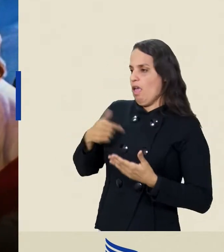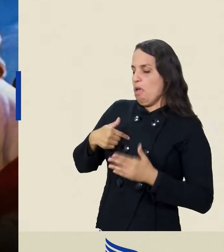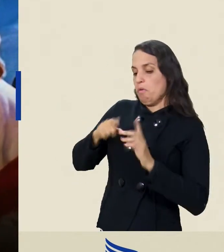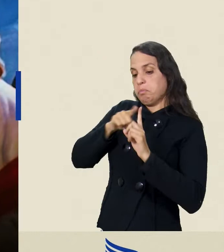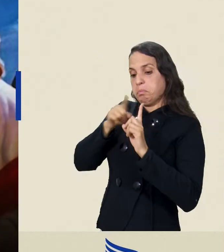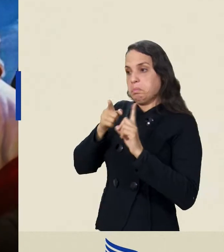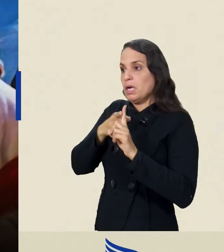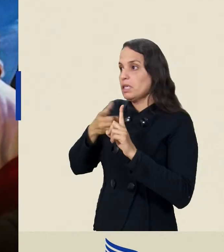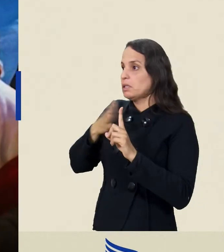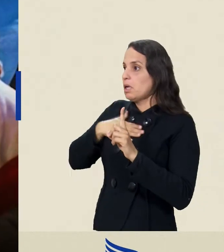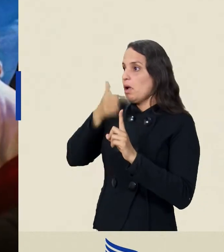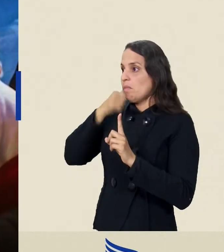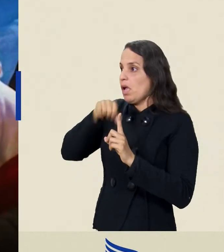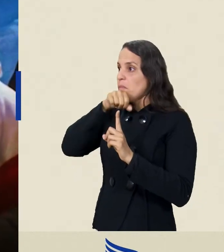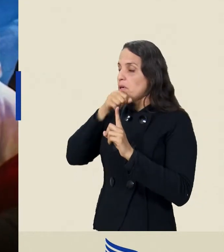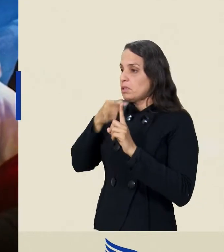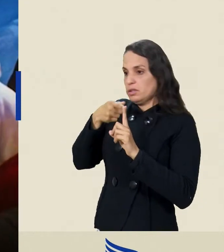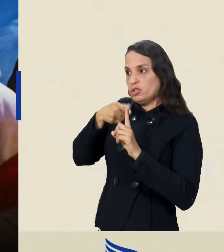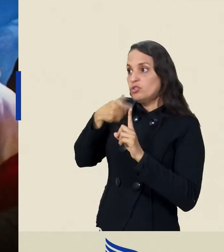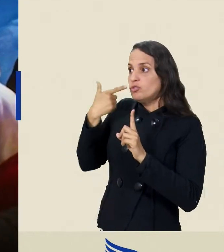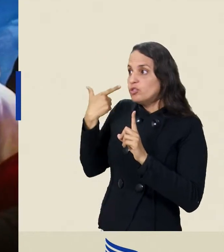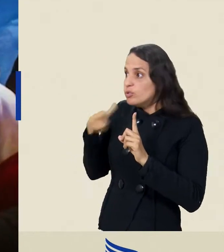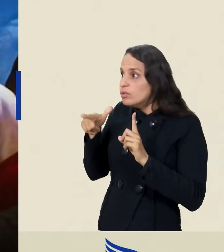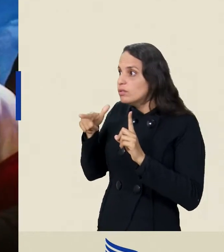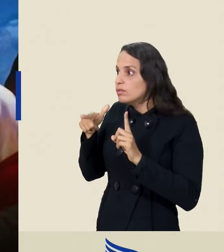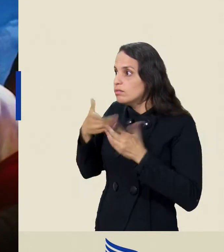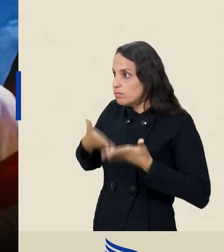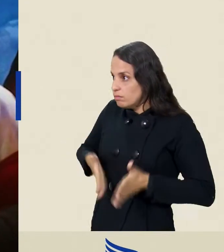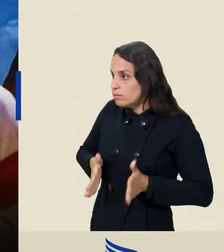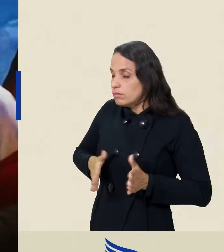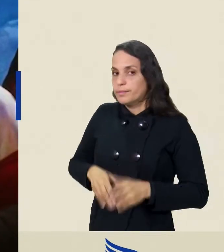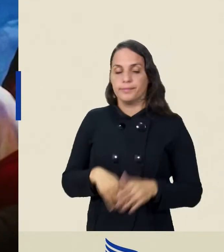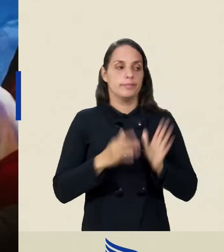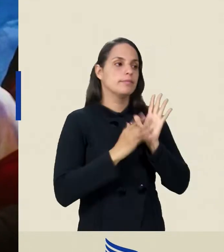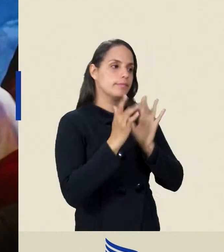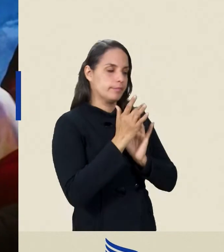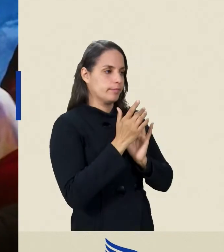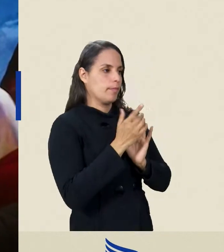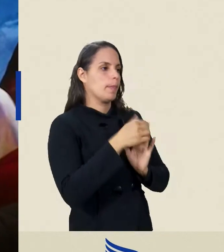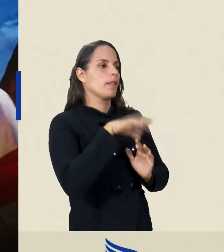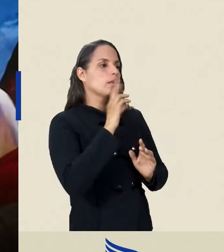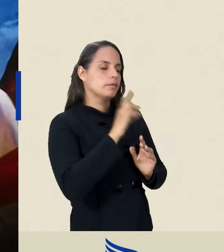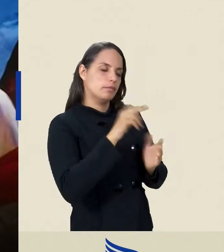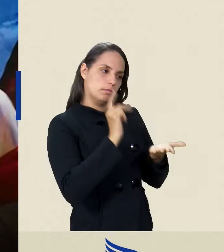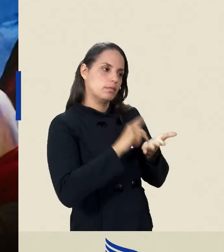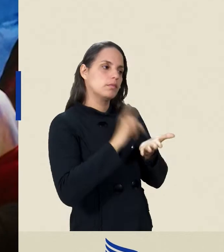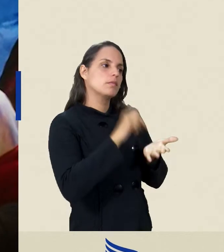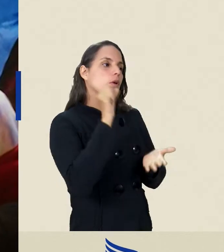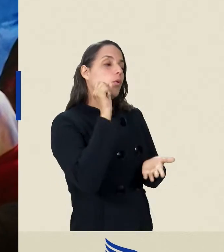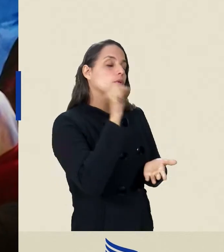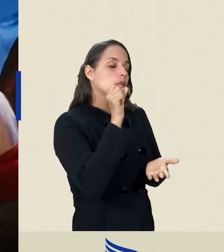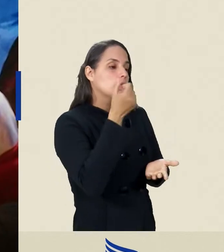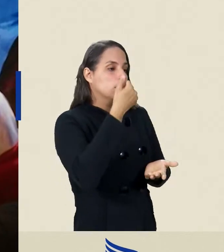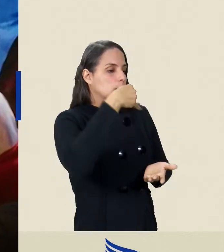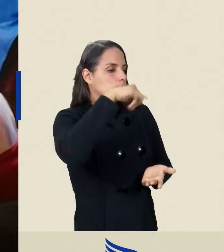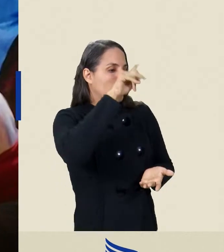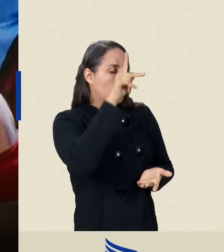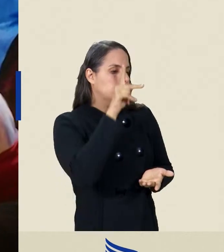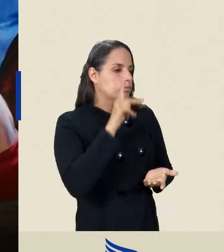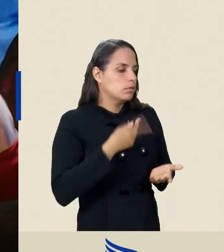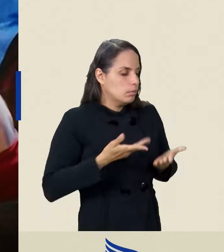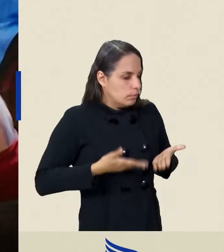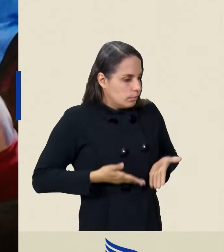e nascer segunda vez? Respondeu Jesus: em verdade te digo, quem não nascer da água e